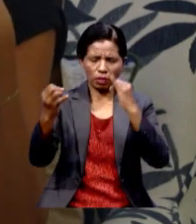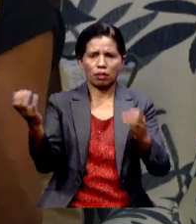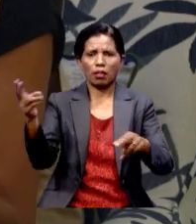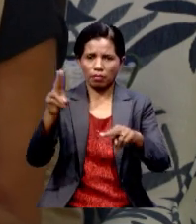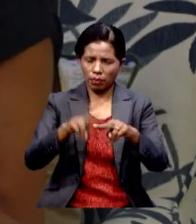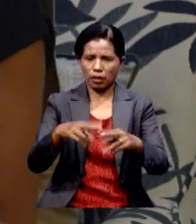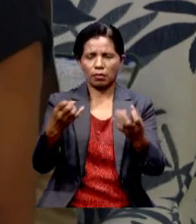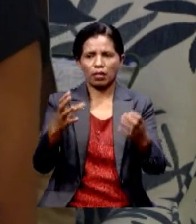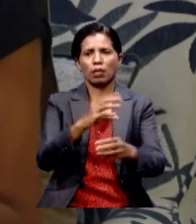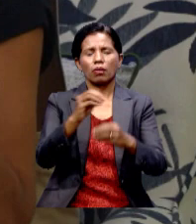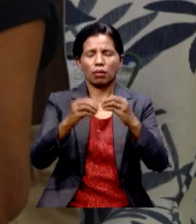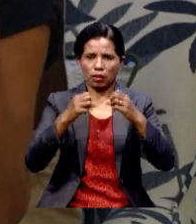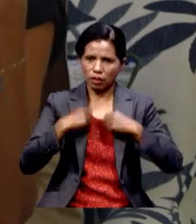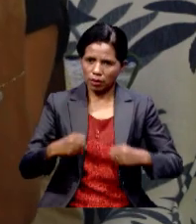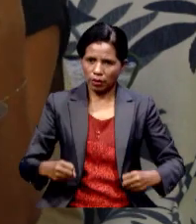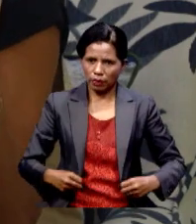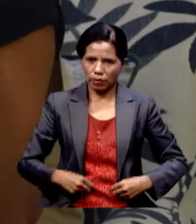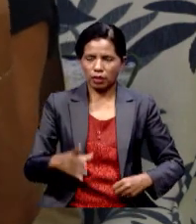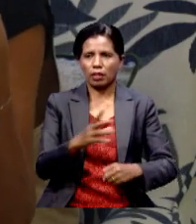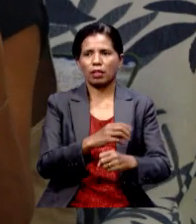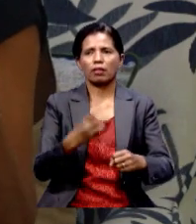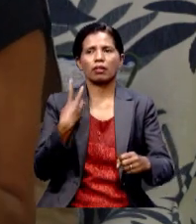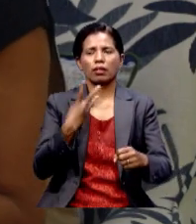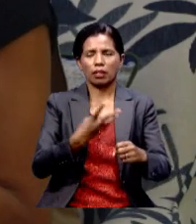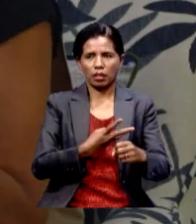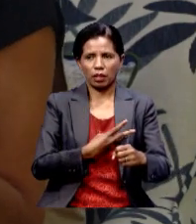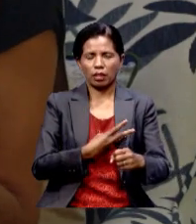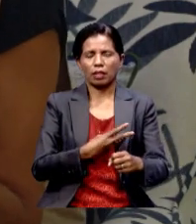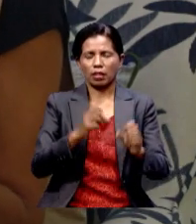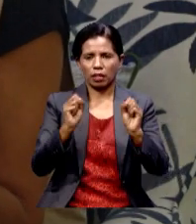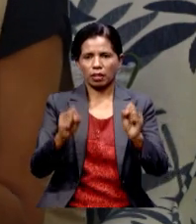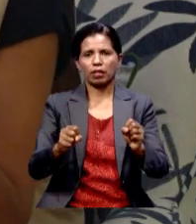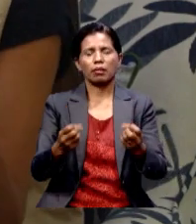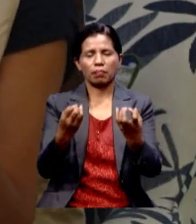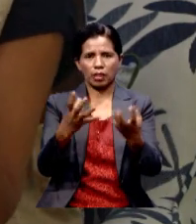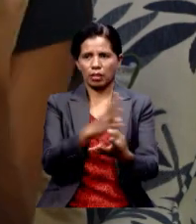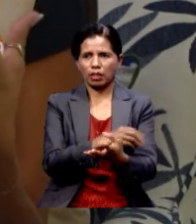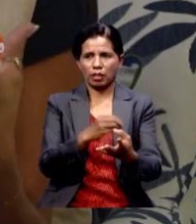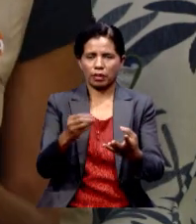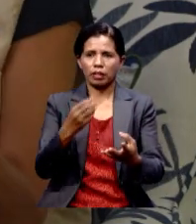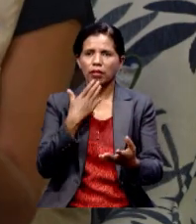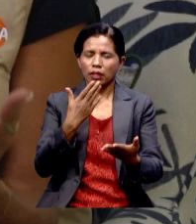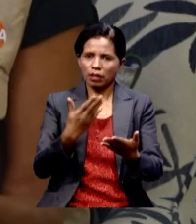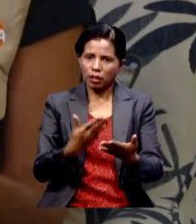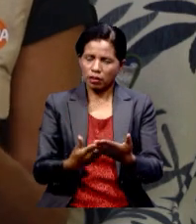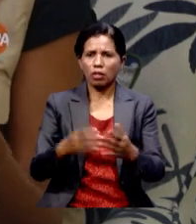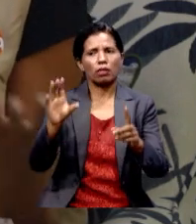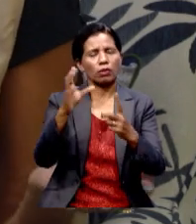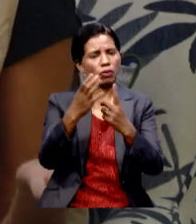depois prejudicam a saúde. Não, há muitos mitos, há muitos tabus e também há muitas ideias enraizadas, culturais,